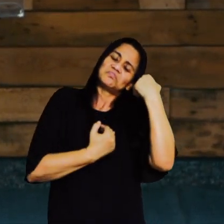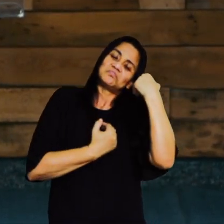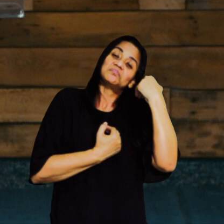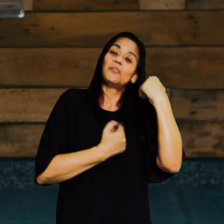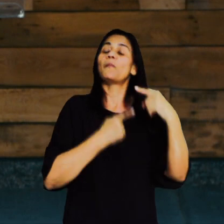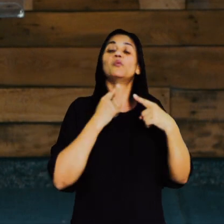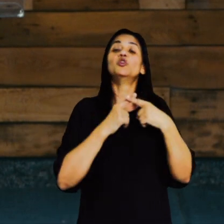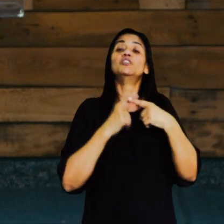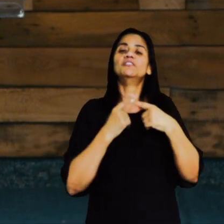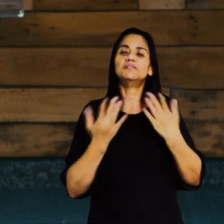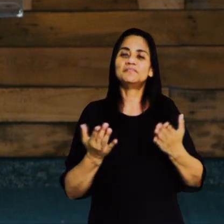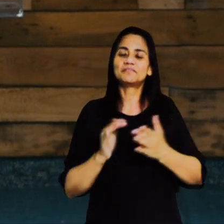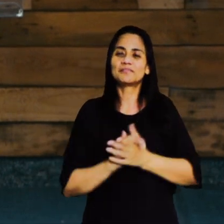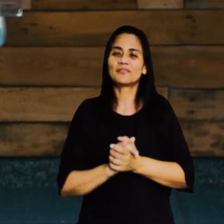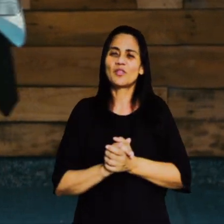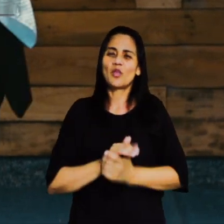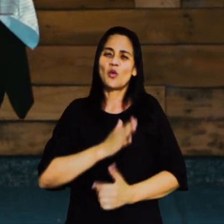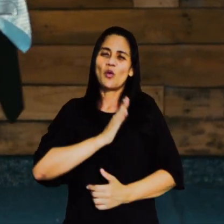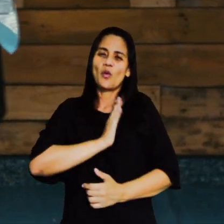Perto do coração,